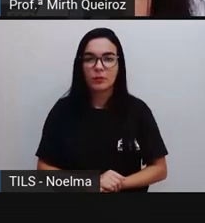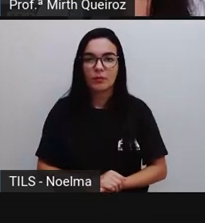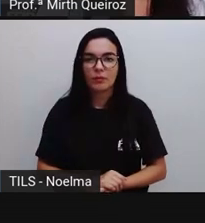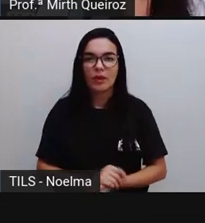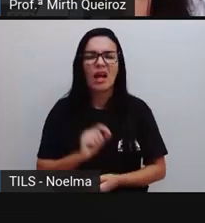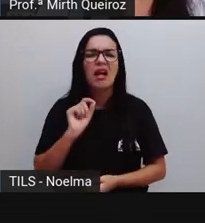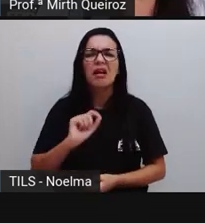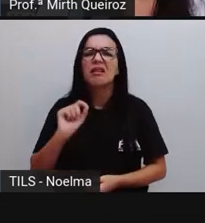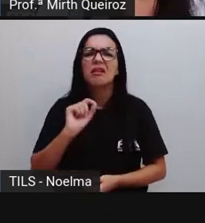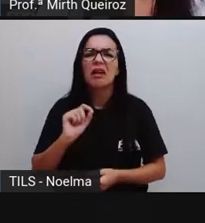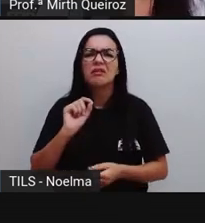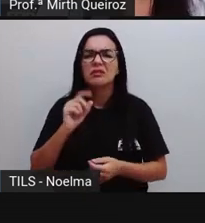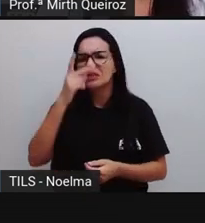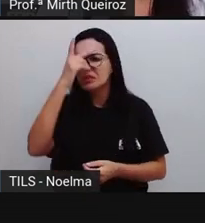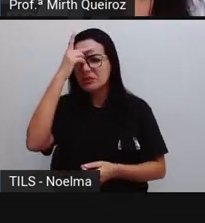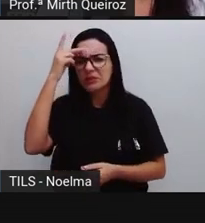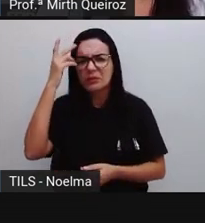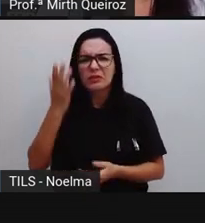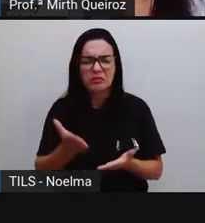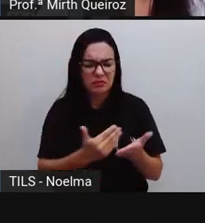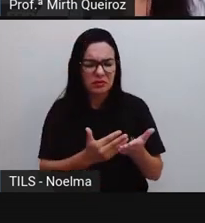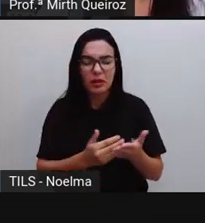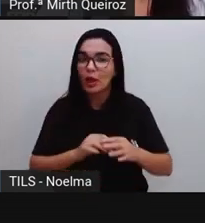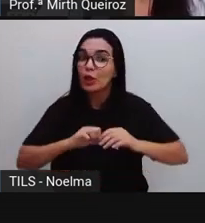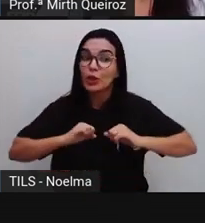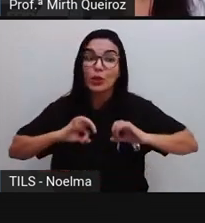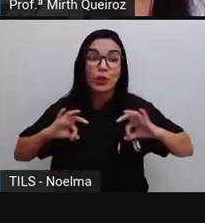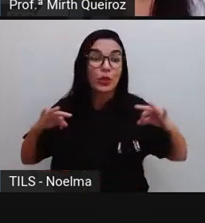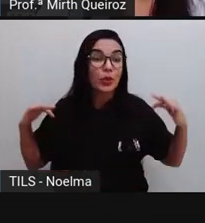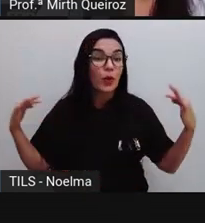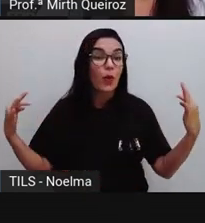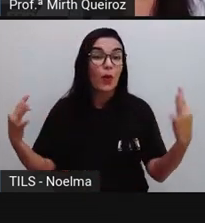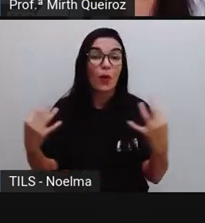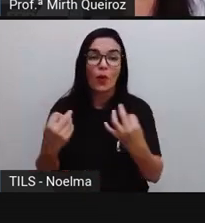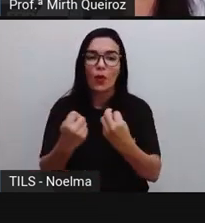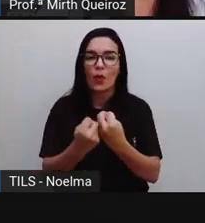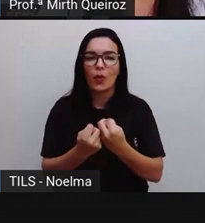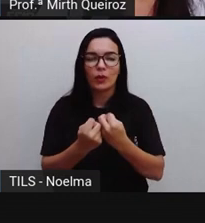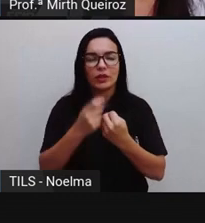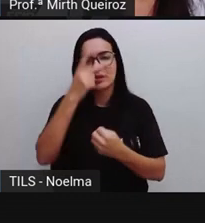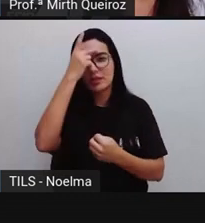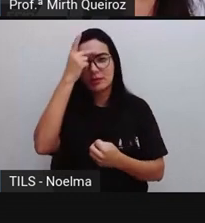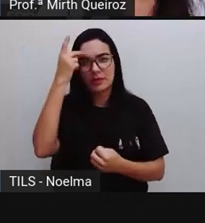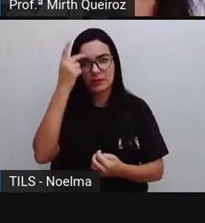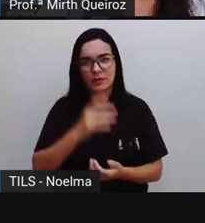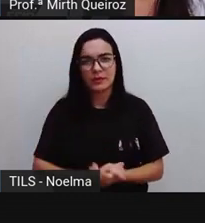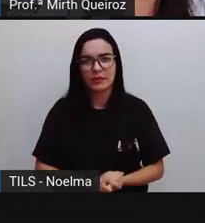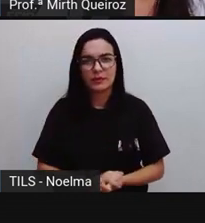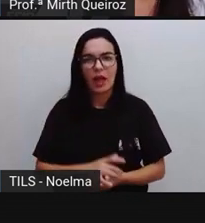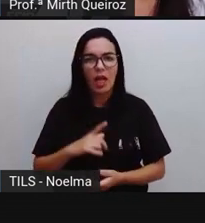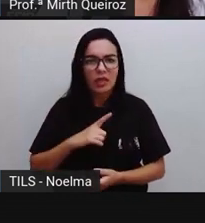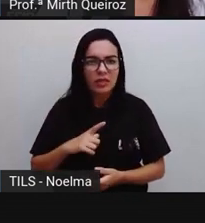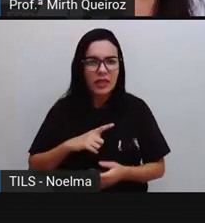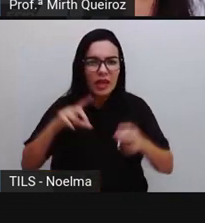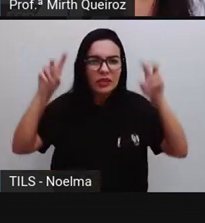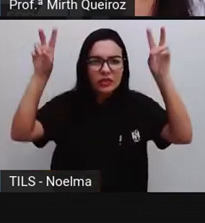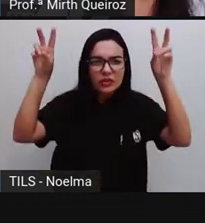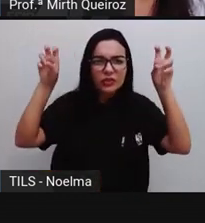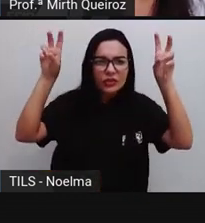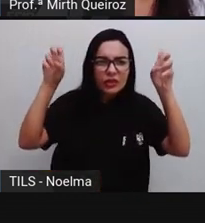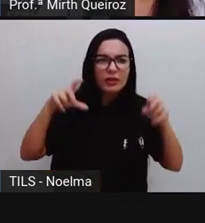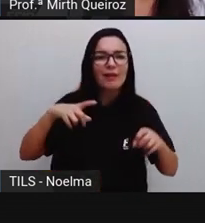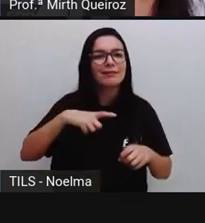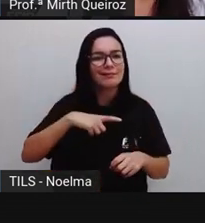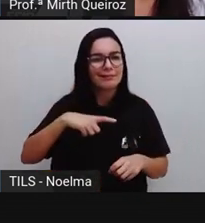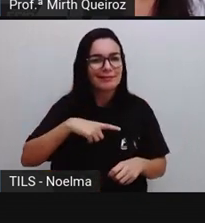se dirige? A todo um público, né? Esse público leigo. Há título na página? Tem. Reino Animal,